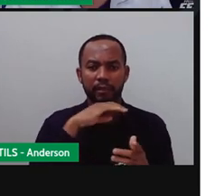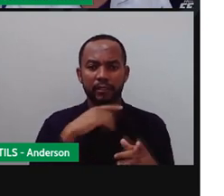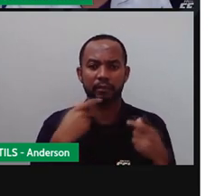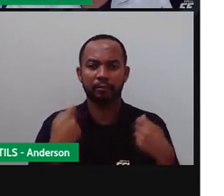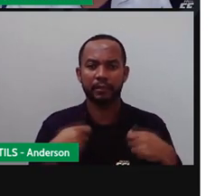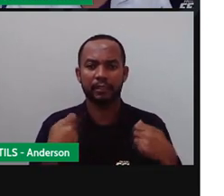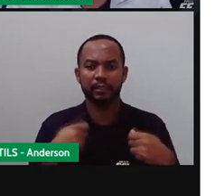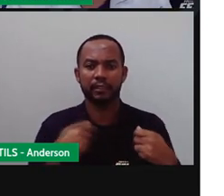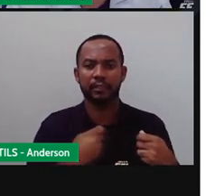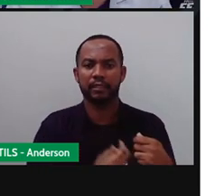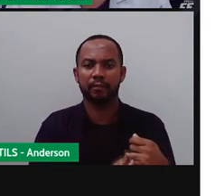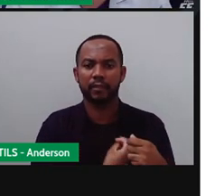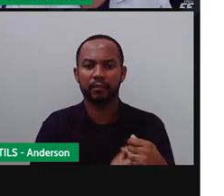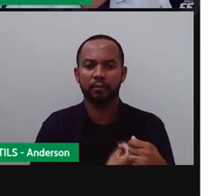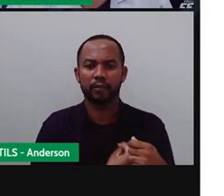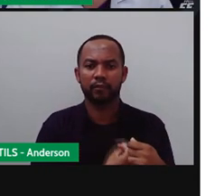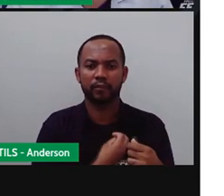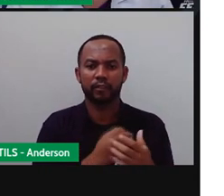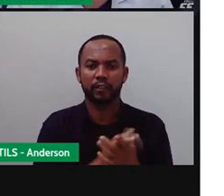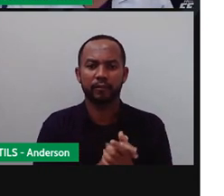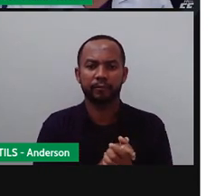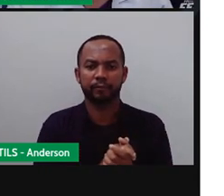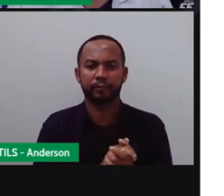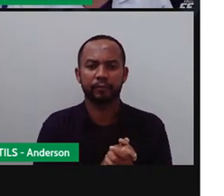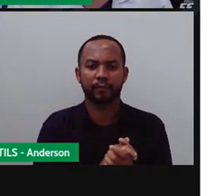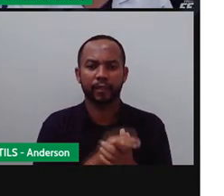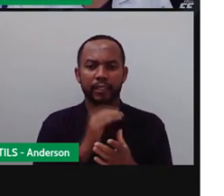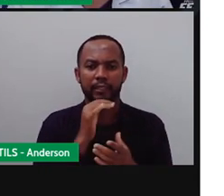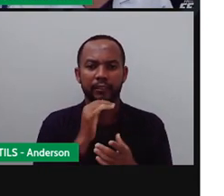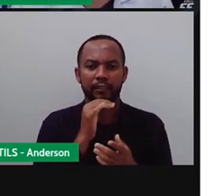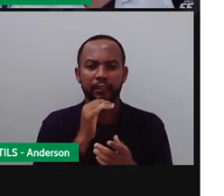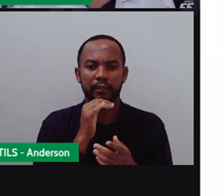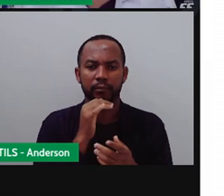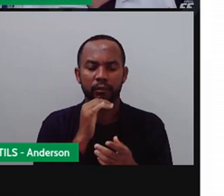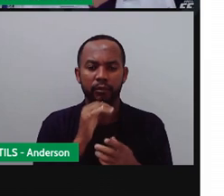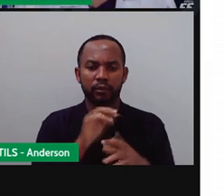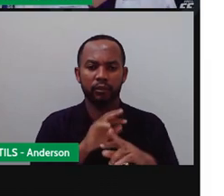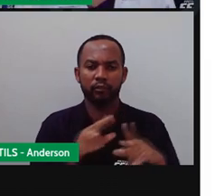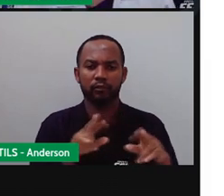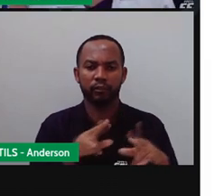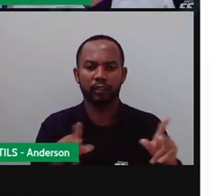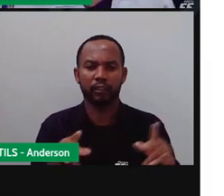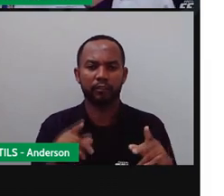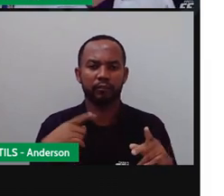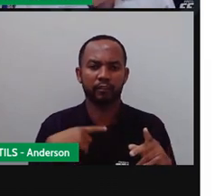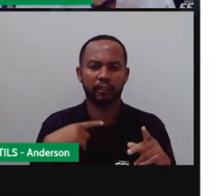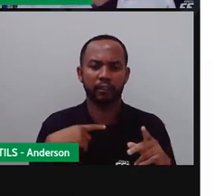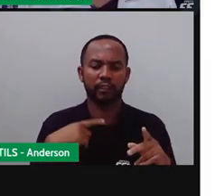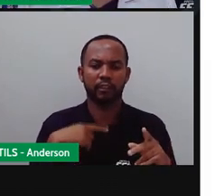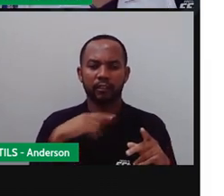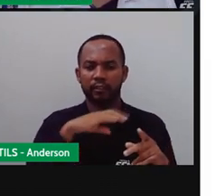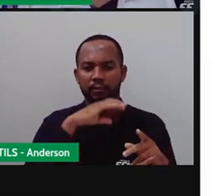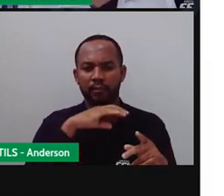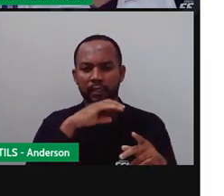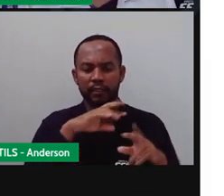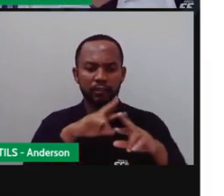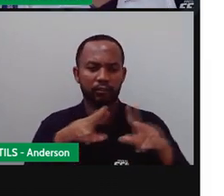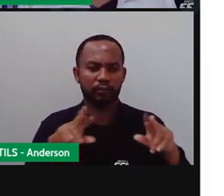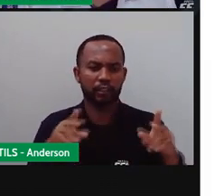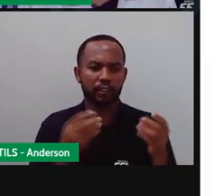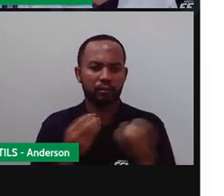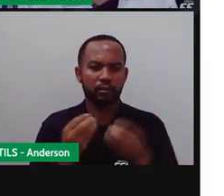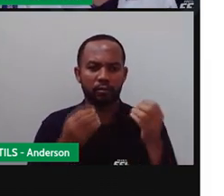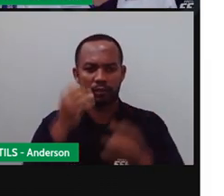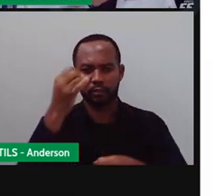para sobreviver, tá? Bom, por ser uma classificação que possui muitos animais diferentes, como a Pró acabou de falar